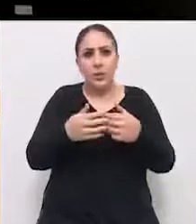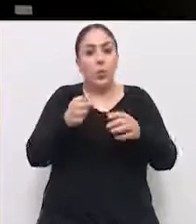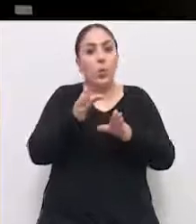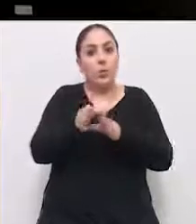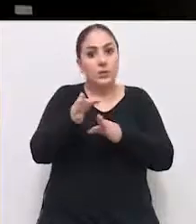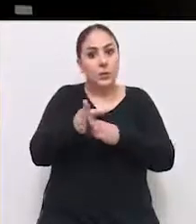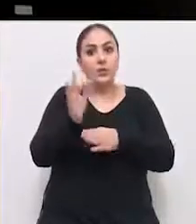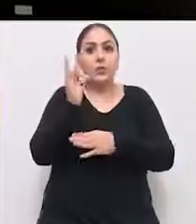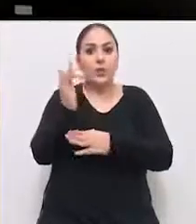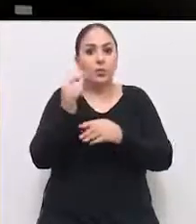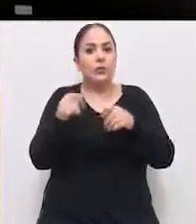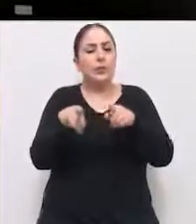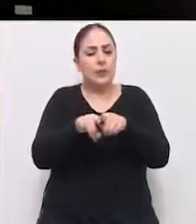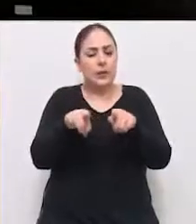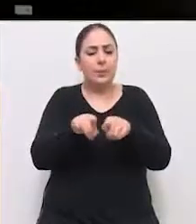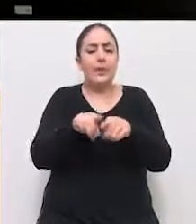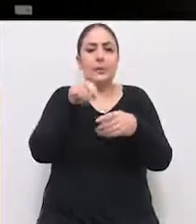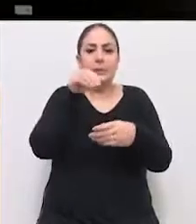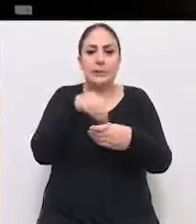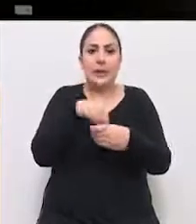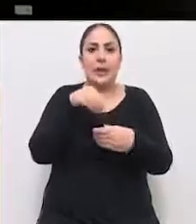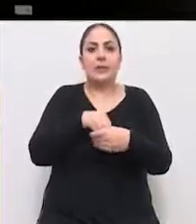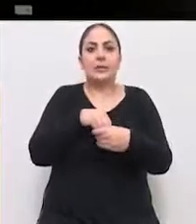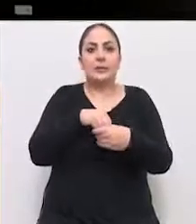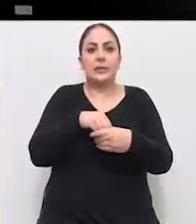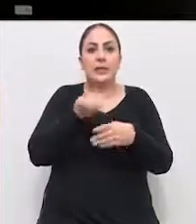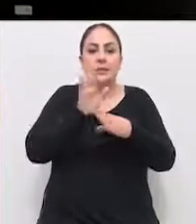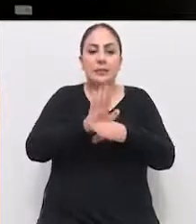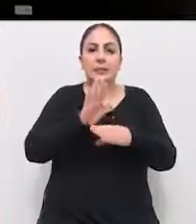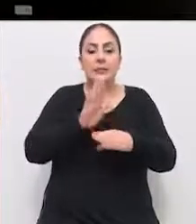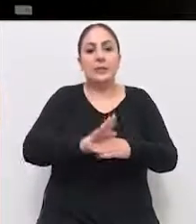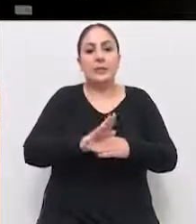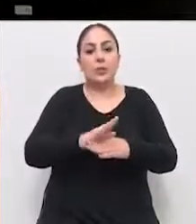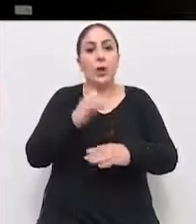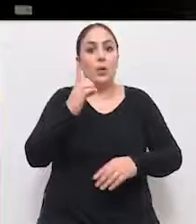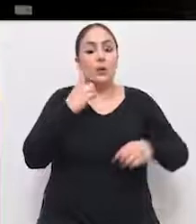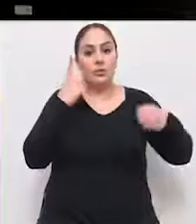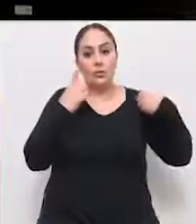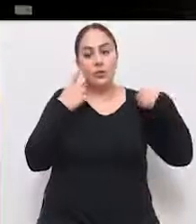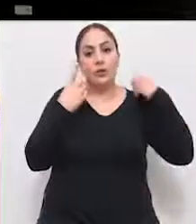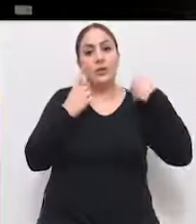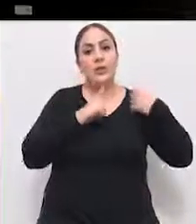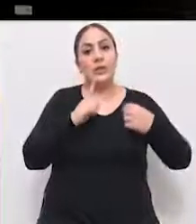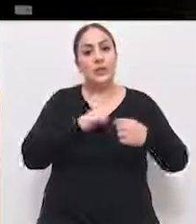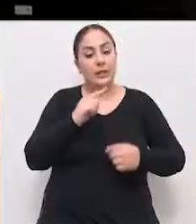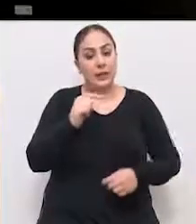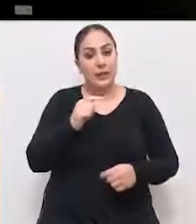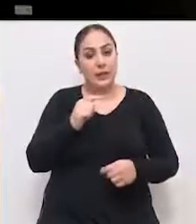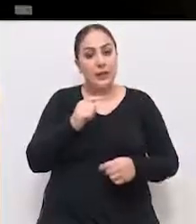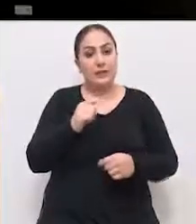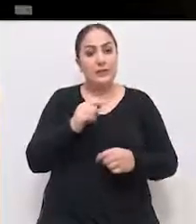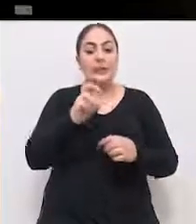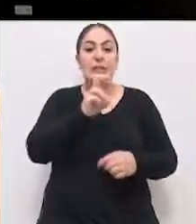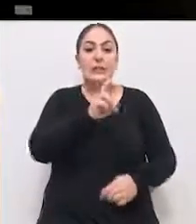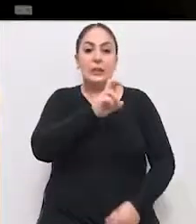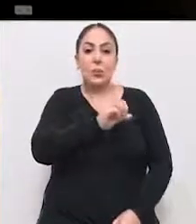seccionais ou no Conselho Federal e também dentro das caixas de assistência ao advogado, que no